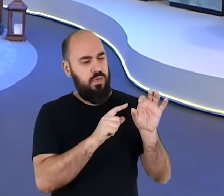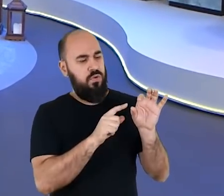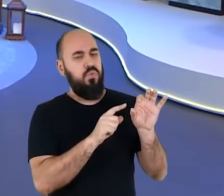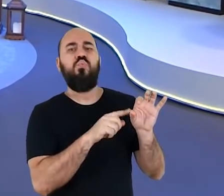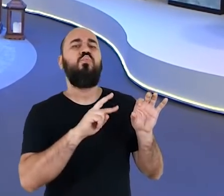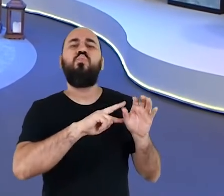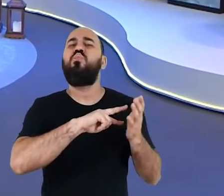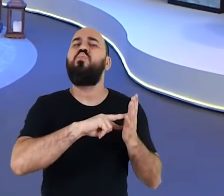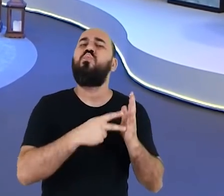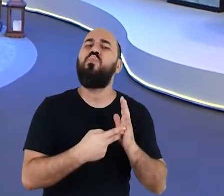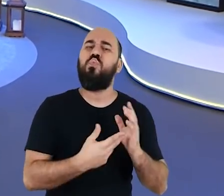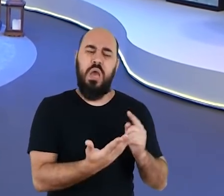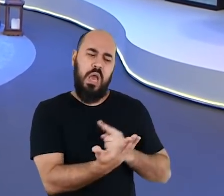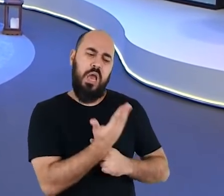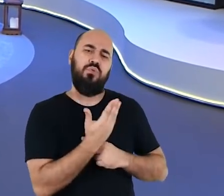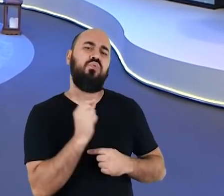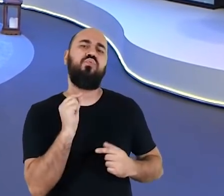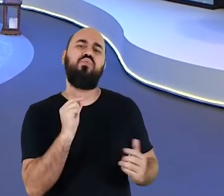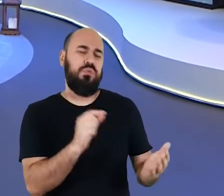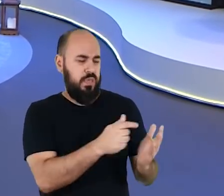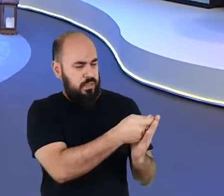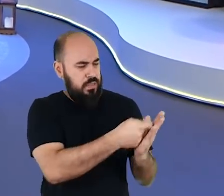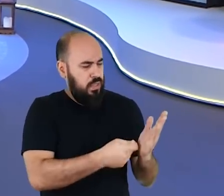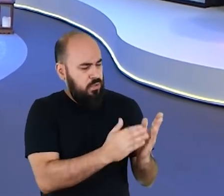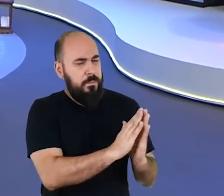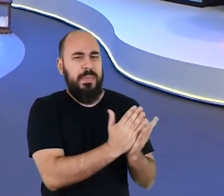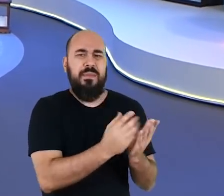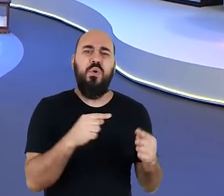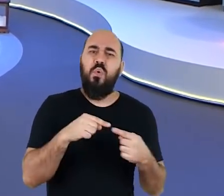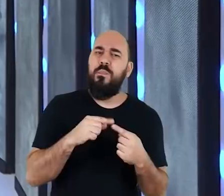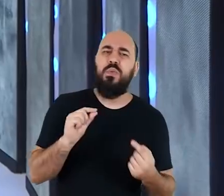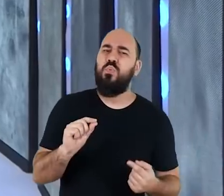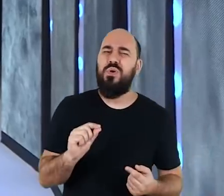dele e como ele nos ajuda a conhecer melhor o texto bíblico, tá bem?